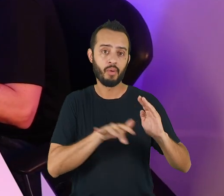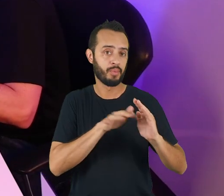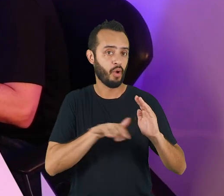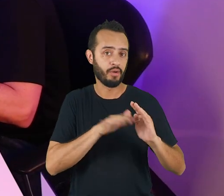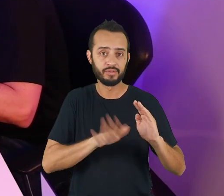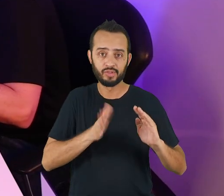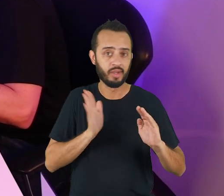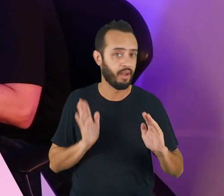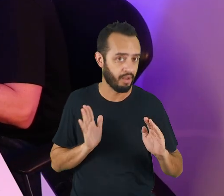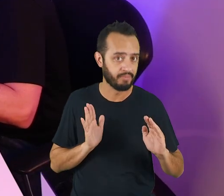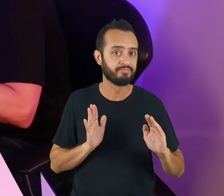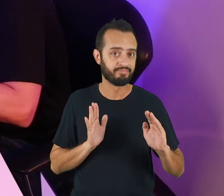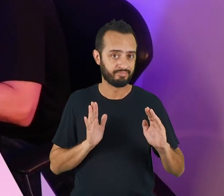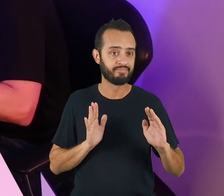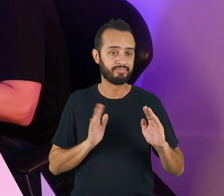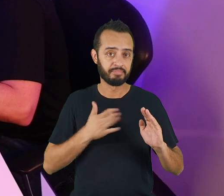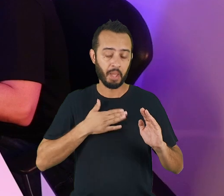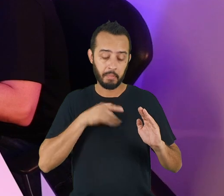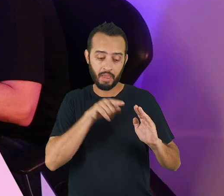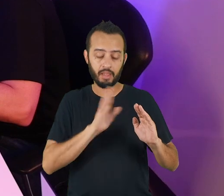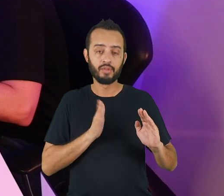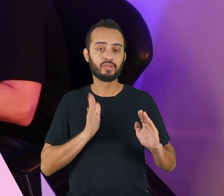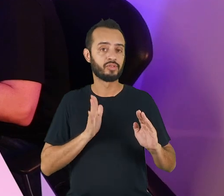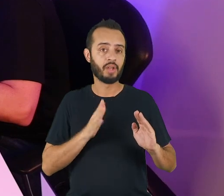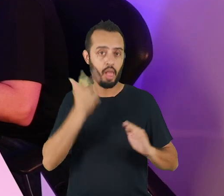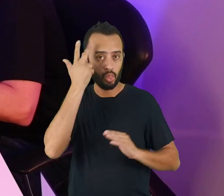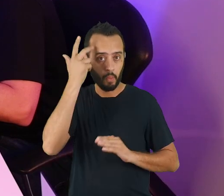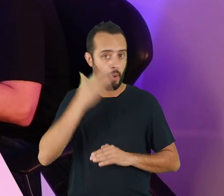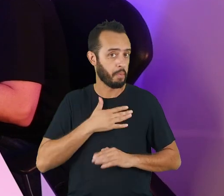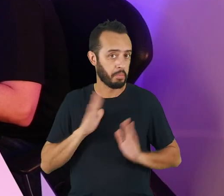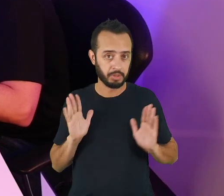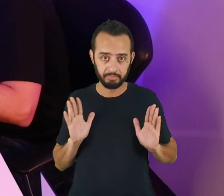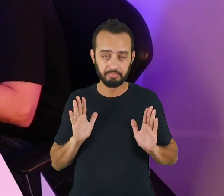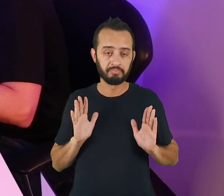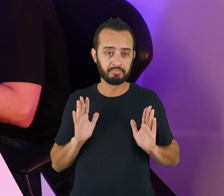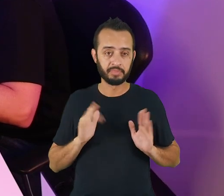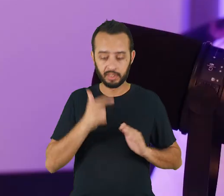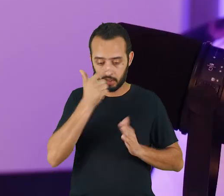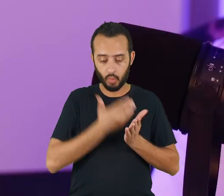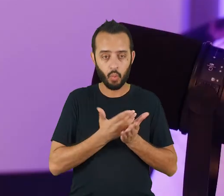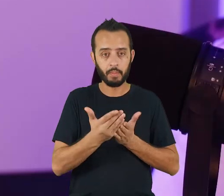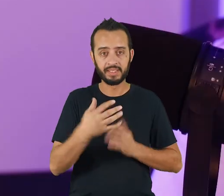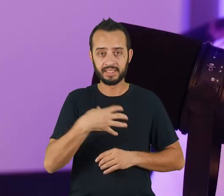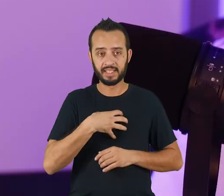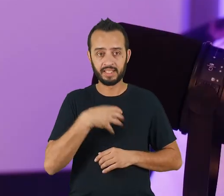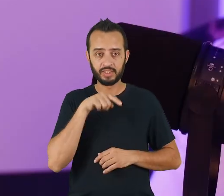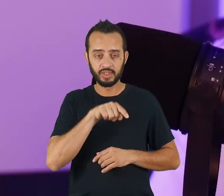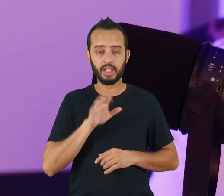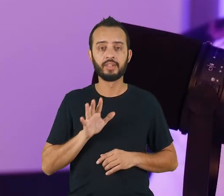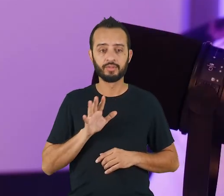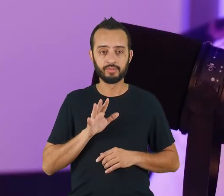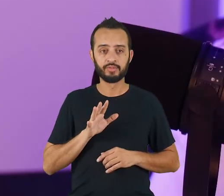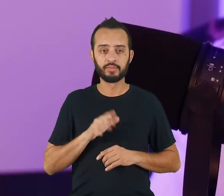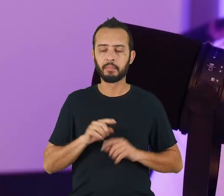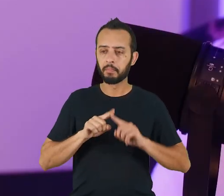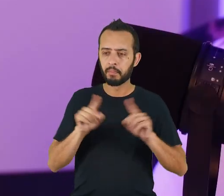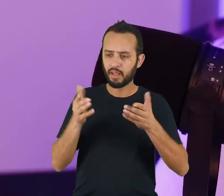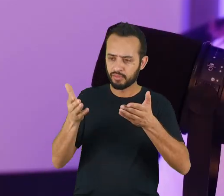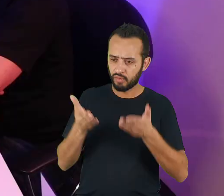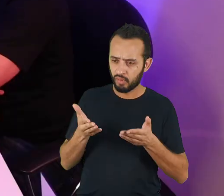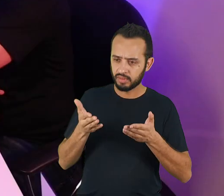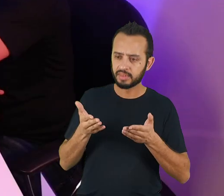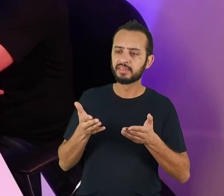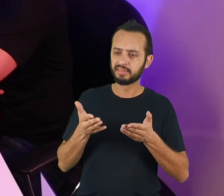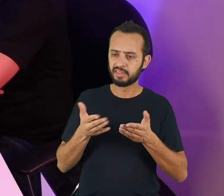foi pademia para mim aquilo já era normal para mim eu comecei daquele jeito então assim tudo rou Mas você